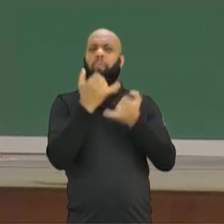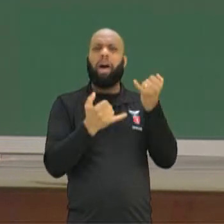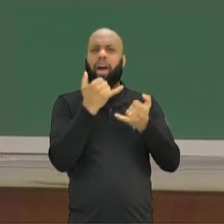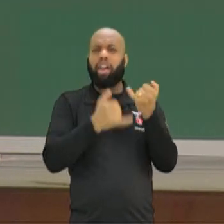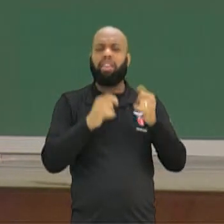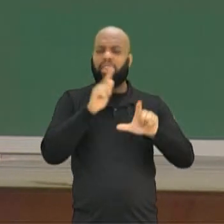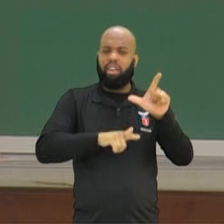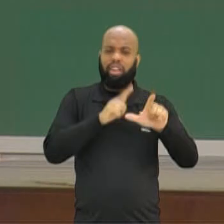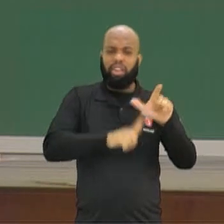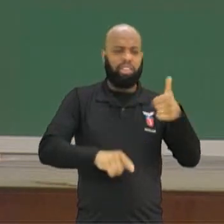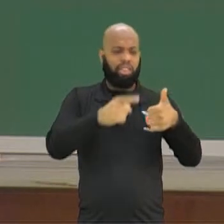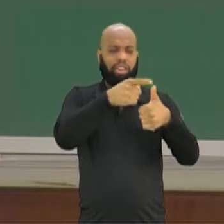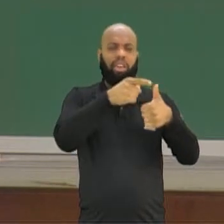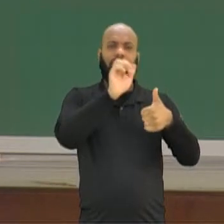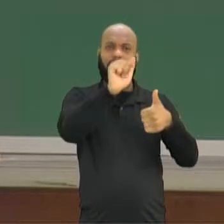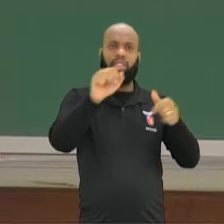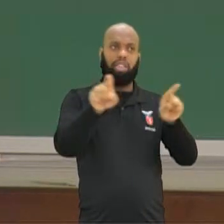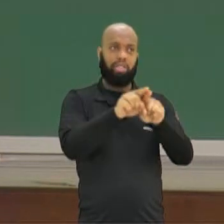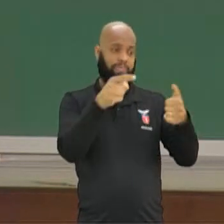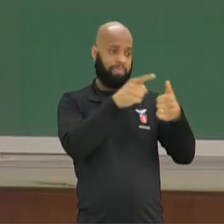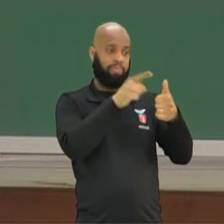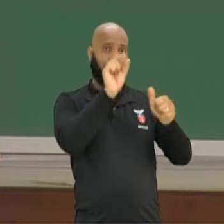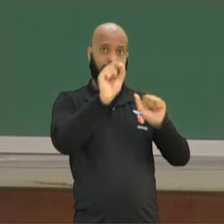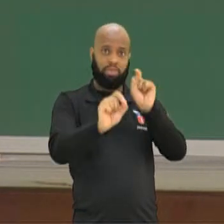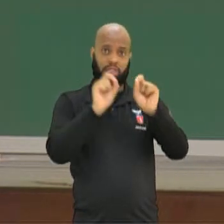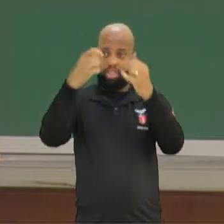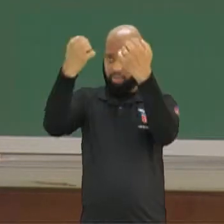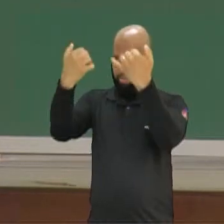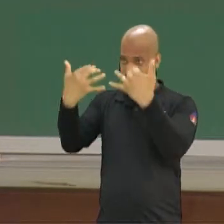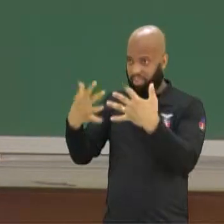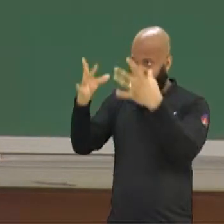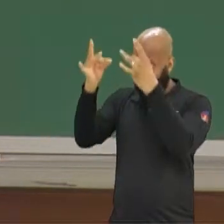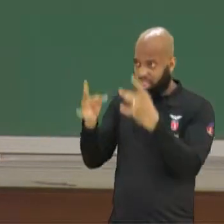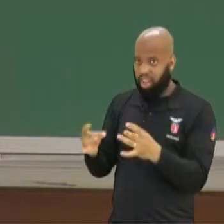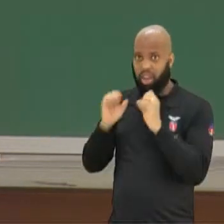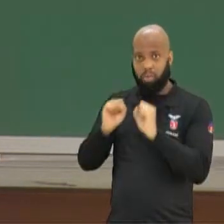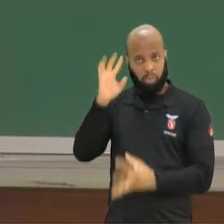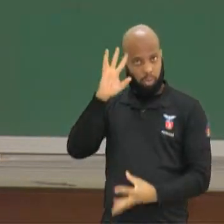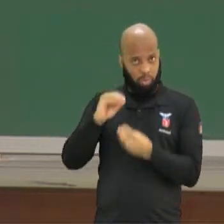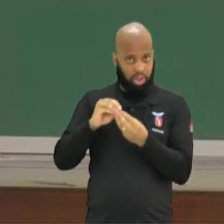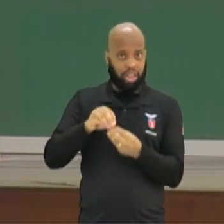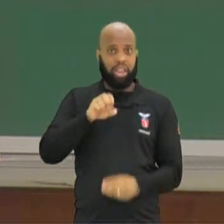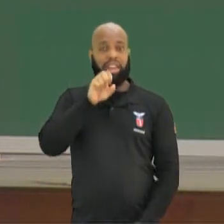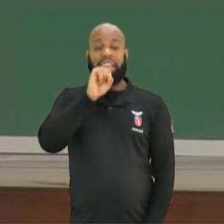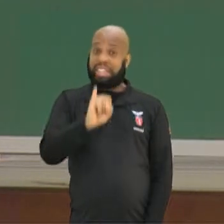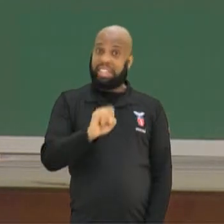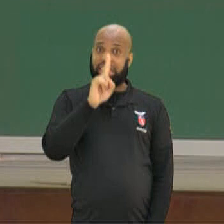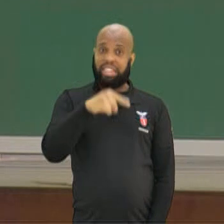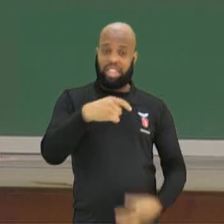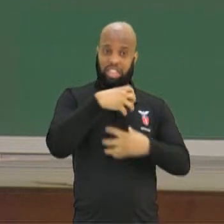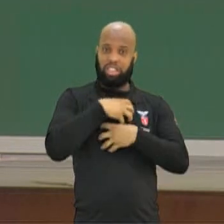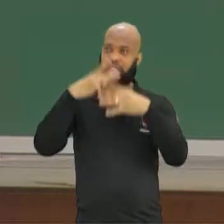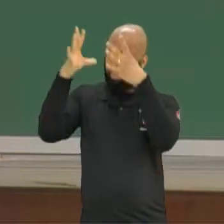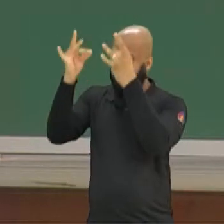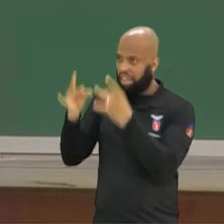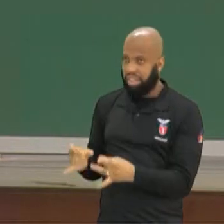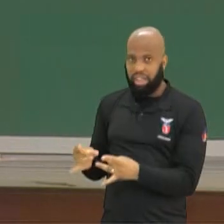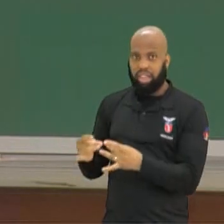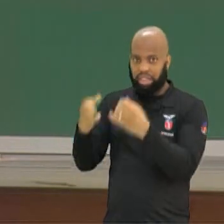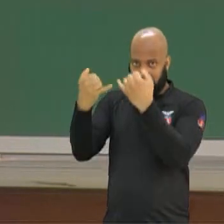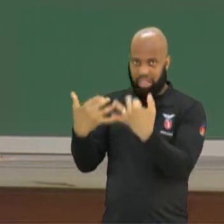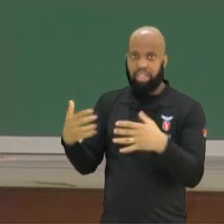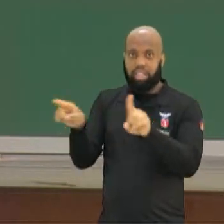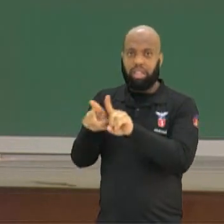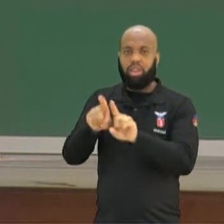com a letra A. A letra A diz que uma descrição minuciosa, eu poderia entender também que se fosse uma descrição minuciosa,